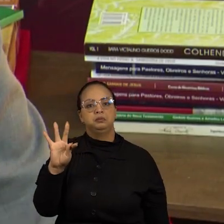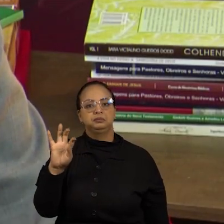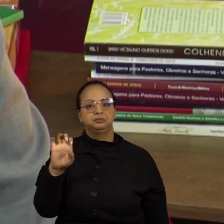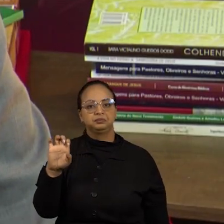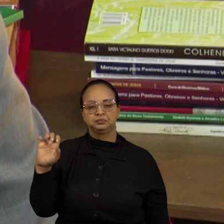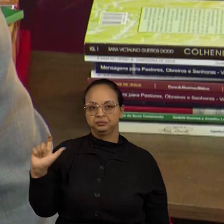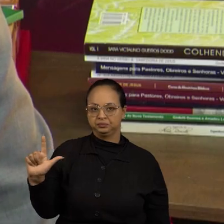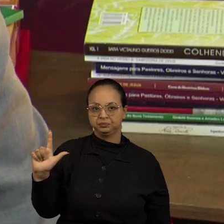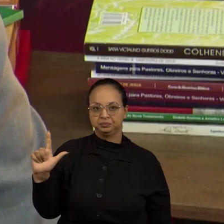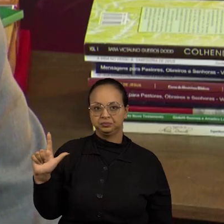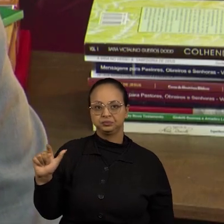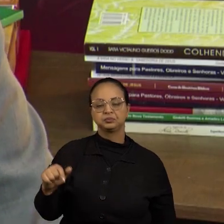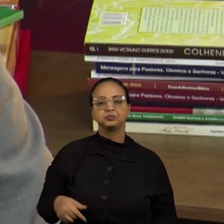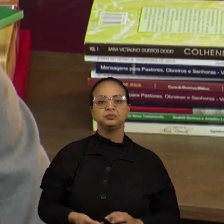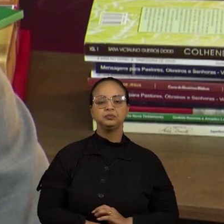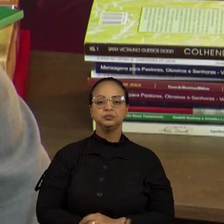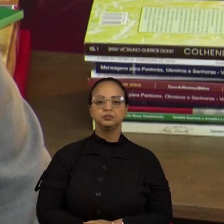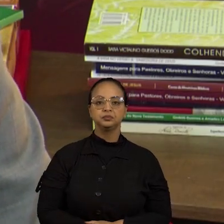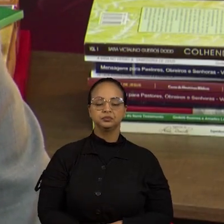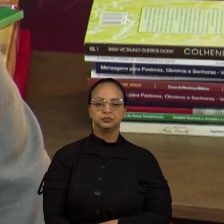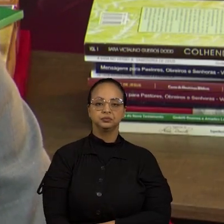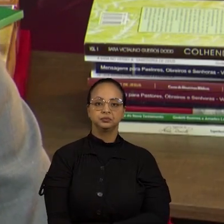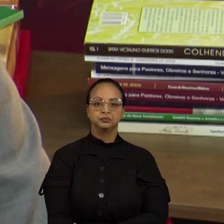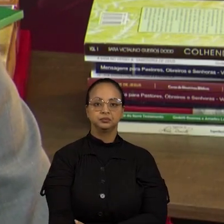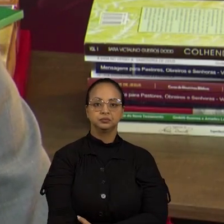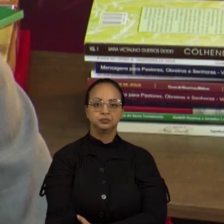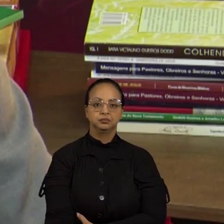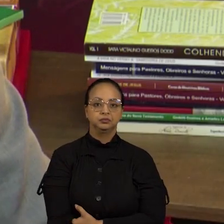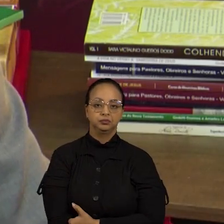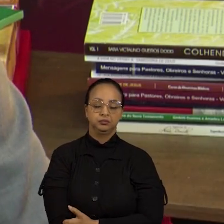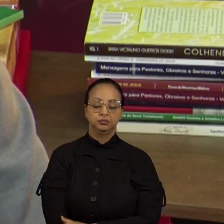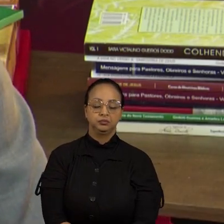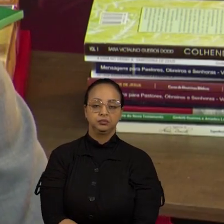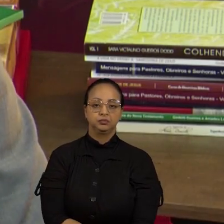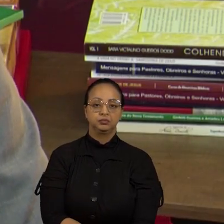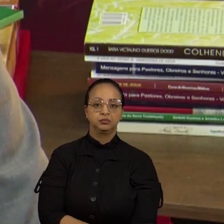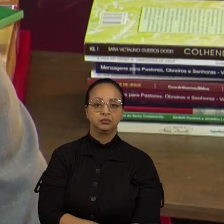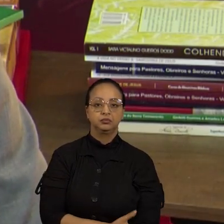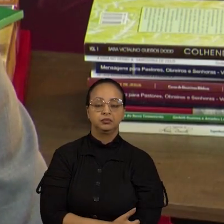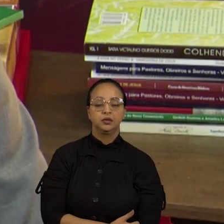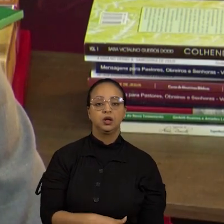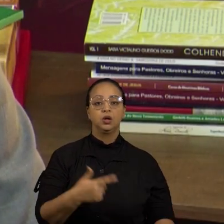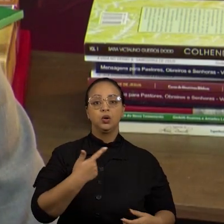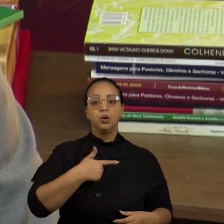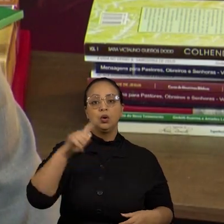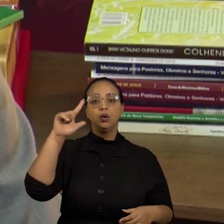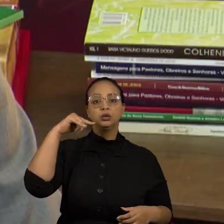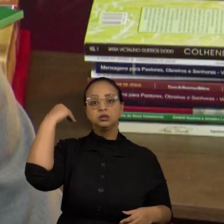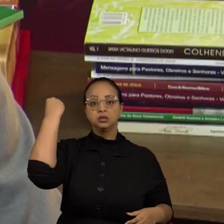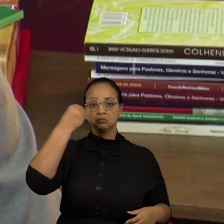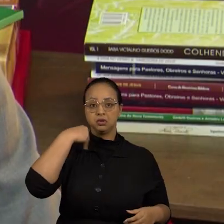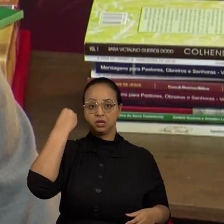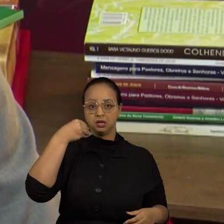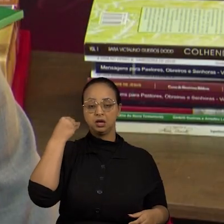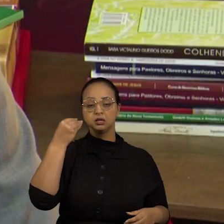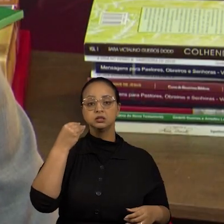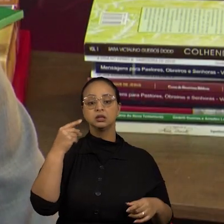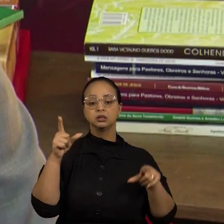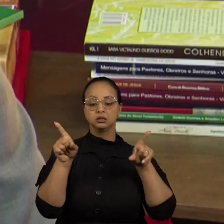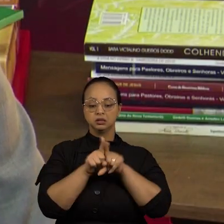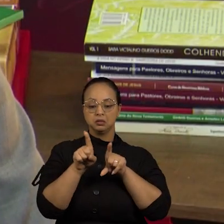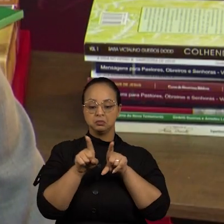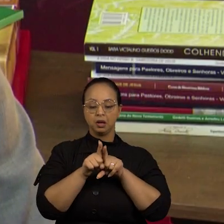aqui, um salto, né? E nós vamos falar de uma outra experiência sobre um altar, até para nós fecharmos esse